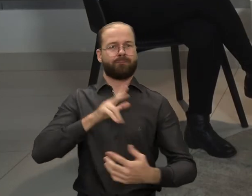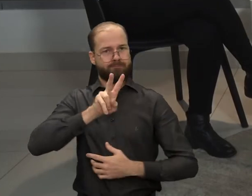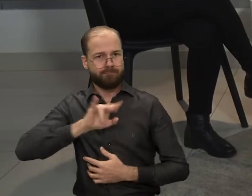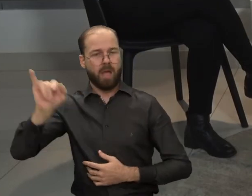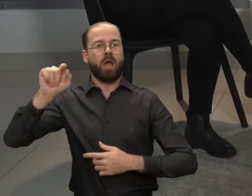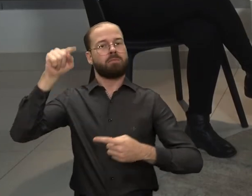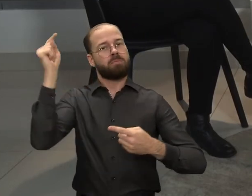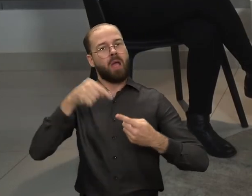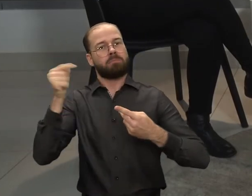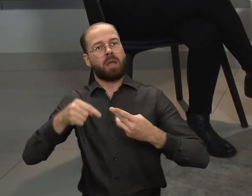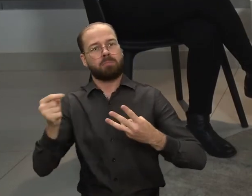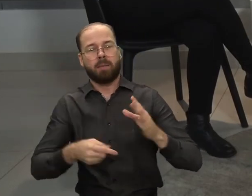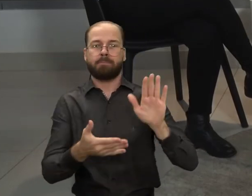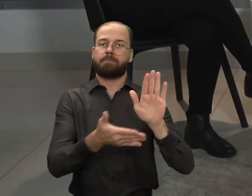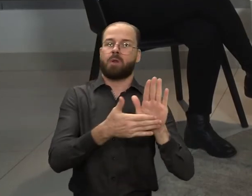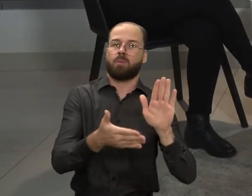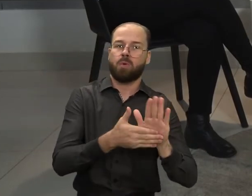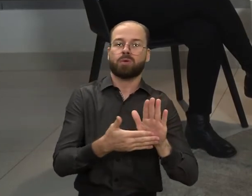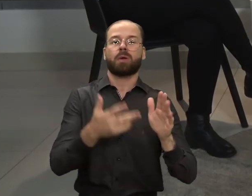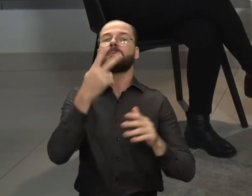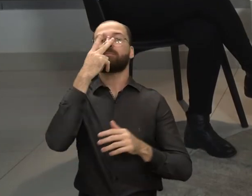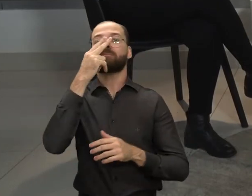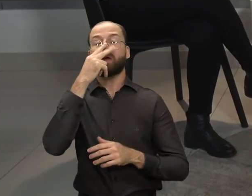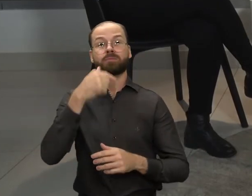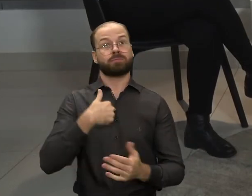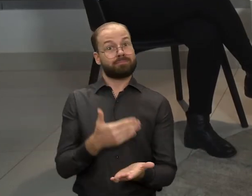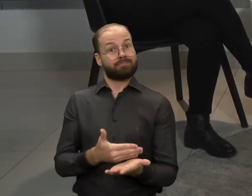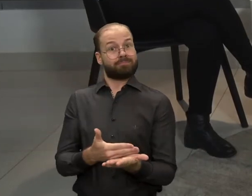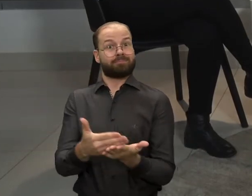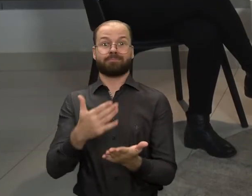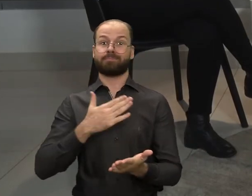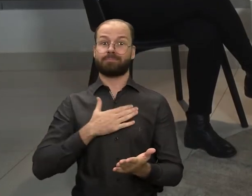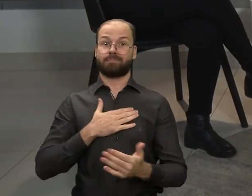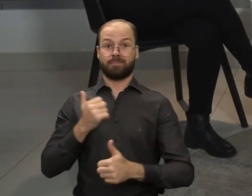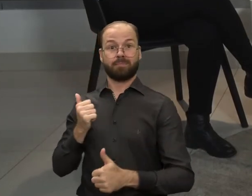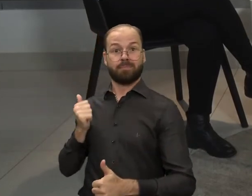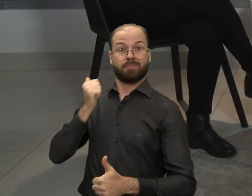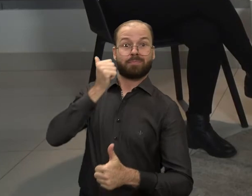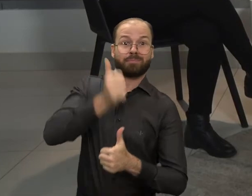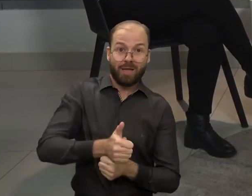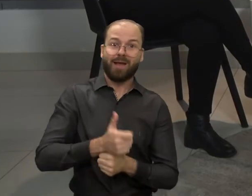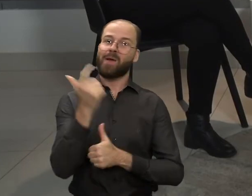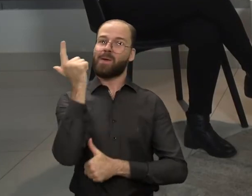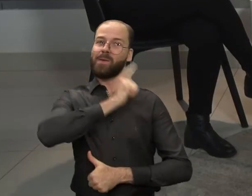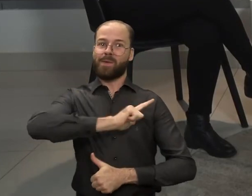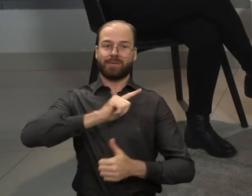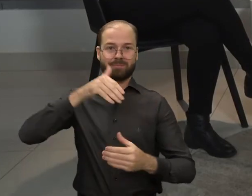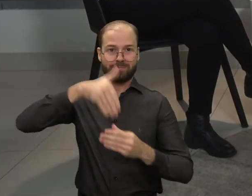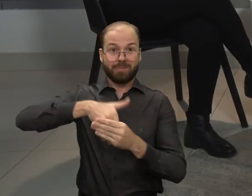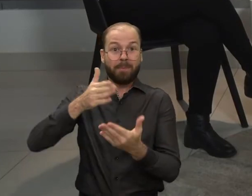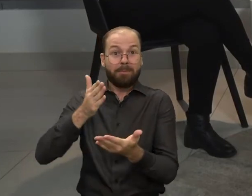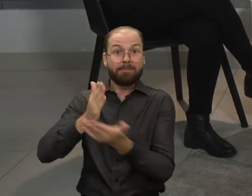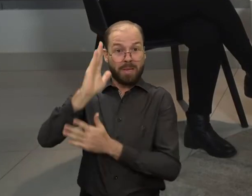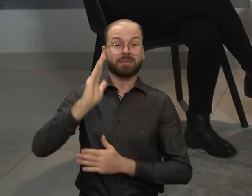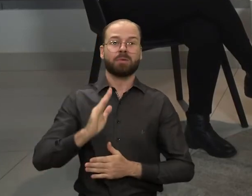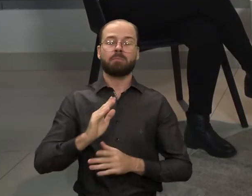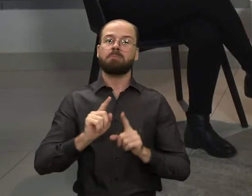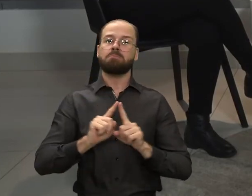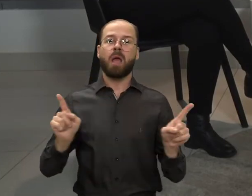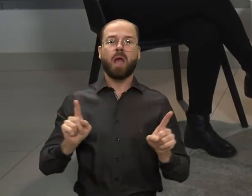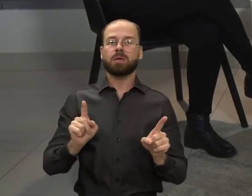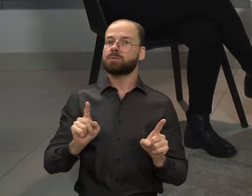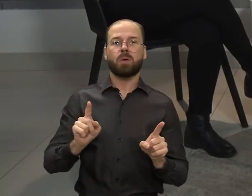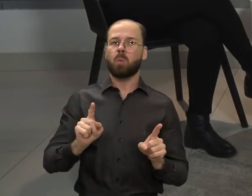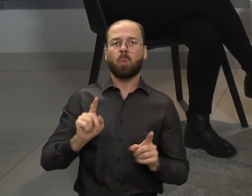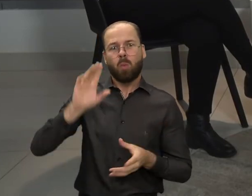tivesse programando aquilo a partir do momento em que ele for eleito, sem considerar o que já foi feito. né,